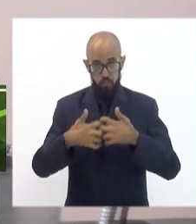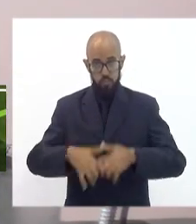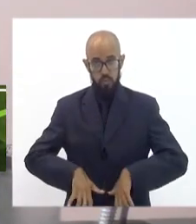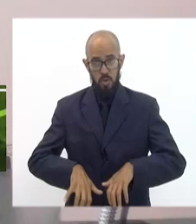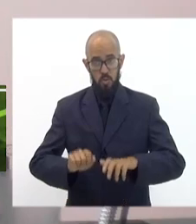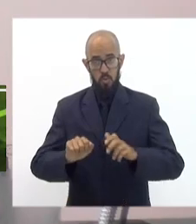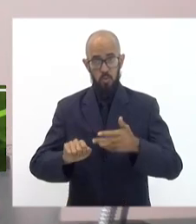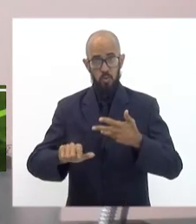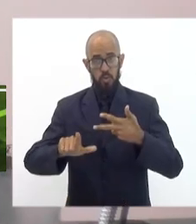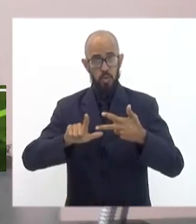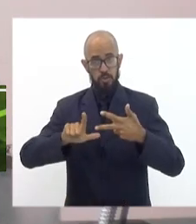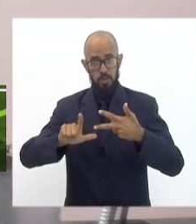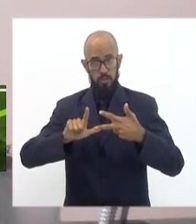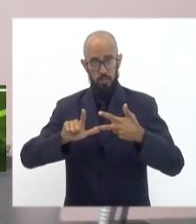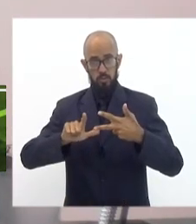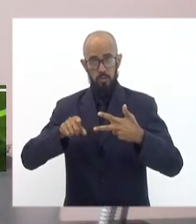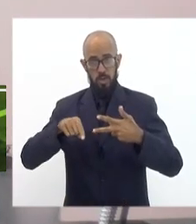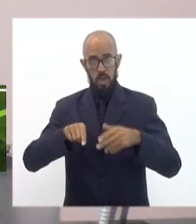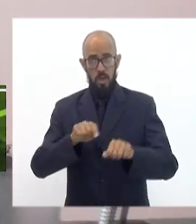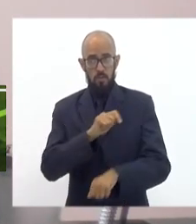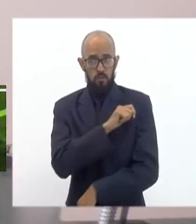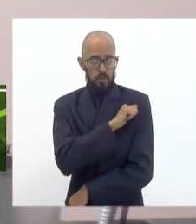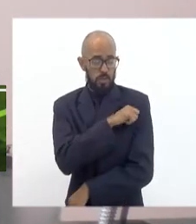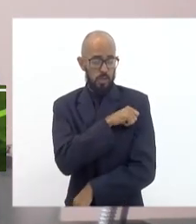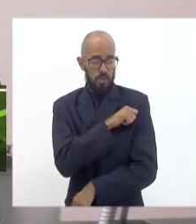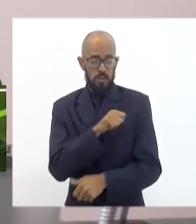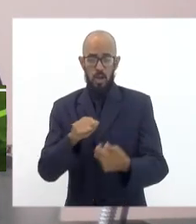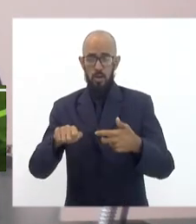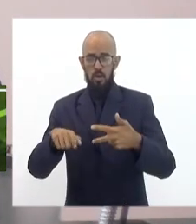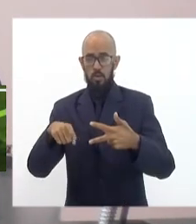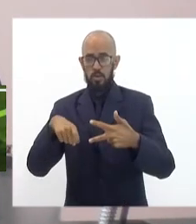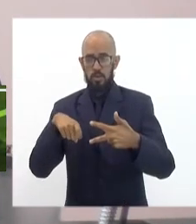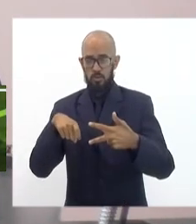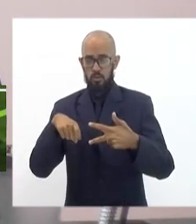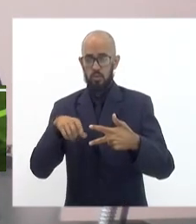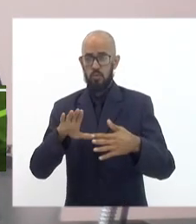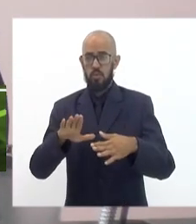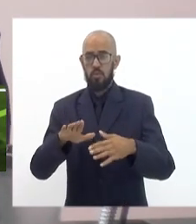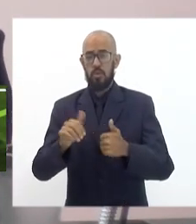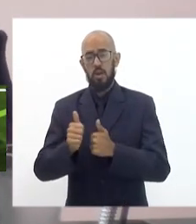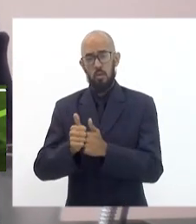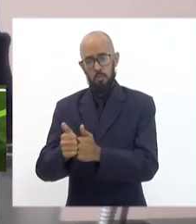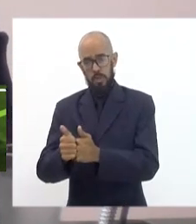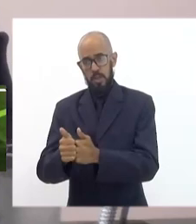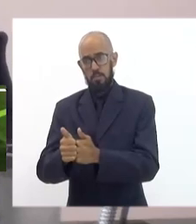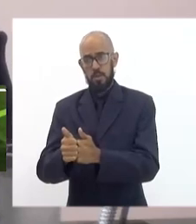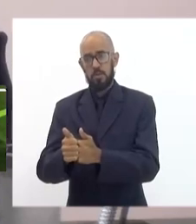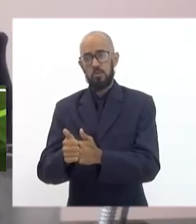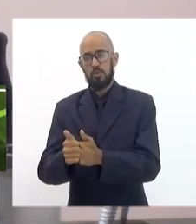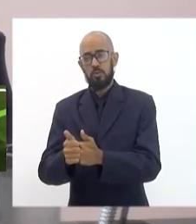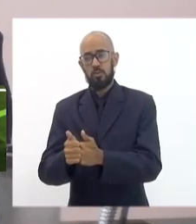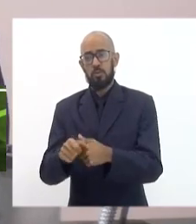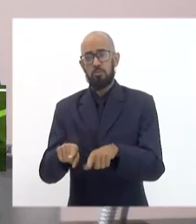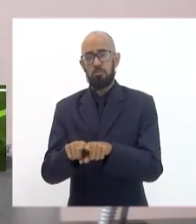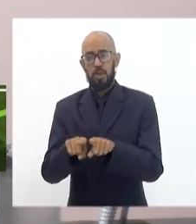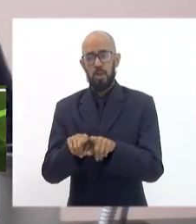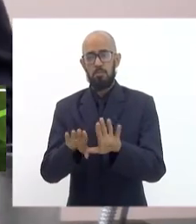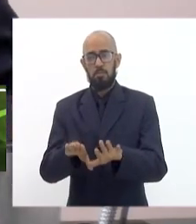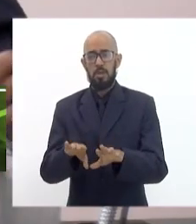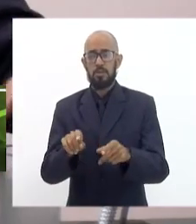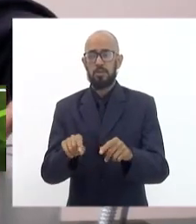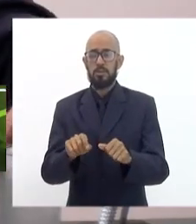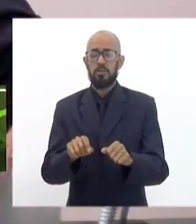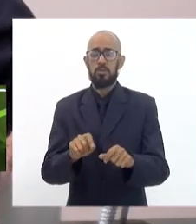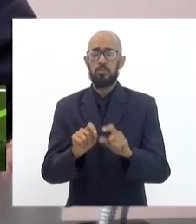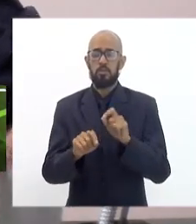e fiscalizar O Poder Executivo fazer os acompanhamentos devidos mas também a sair